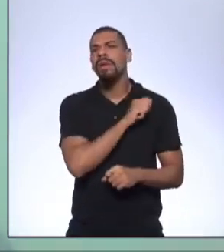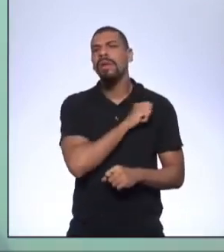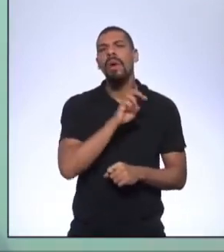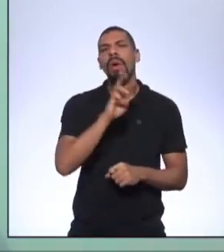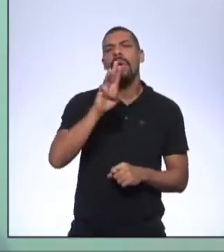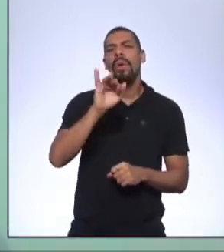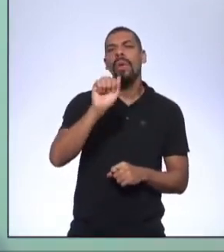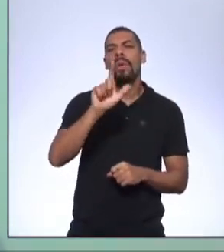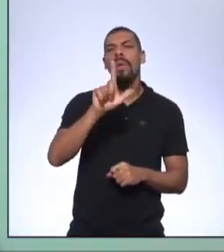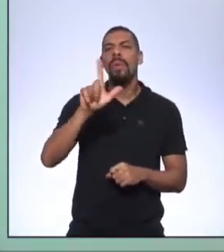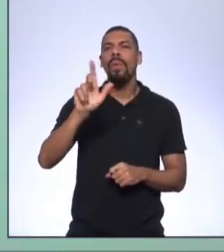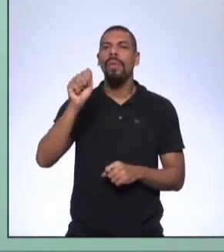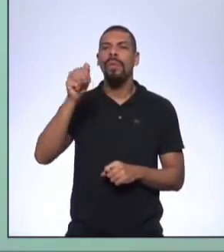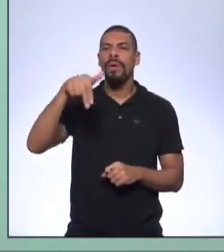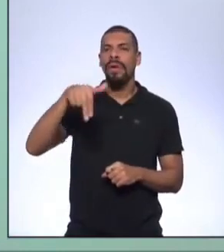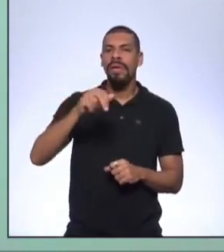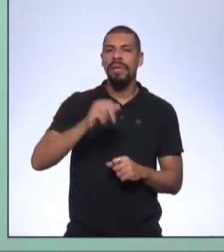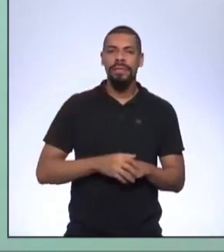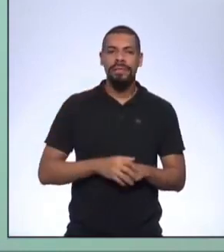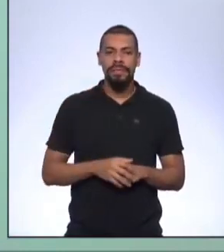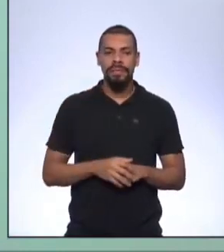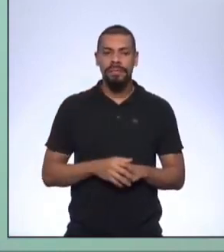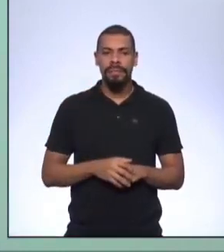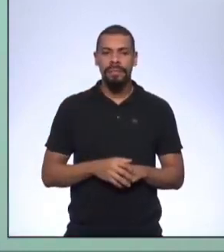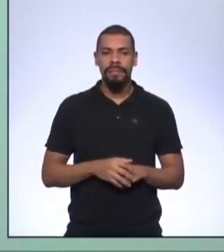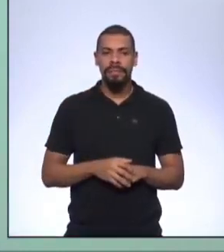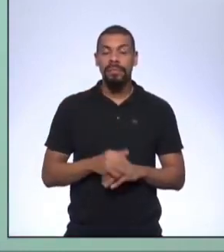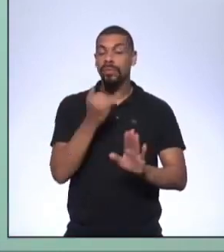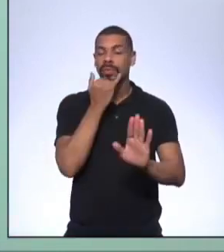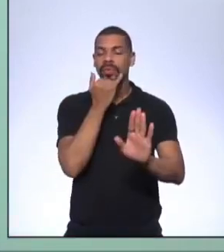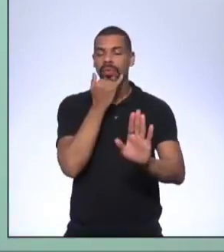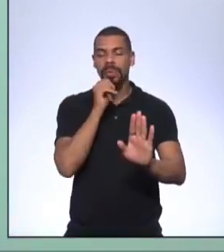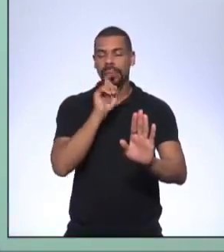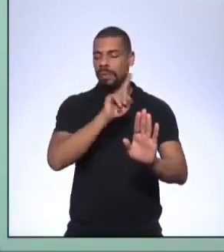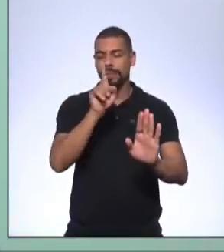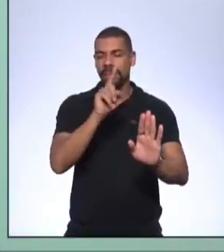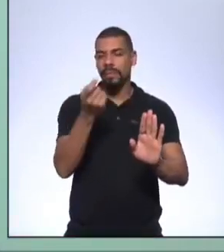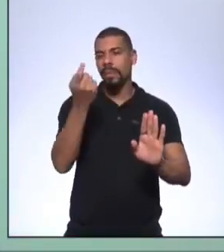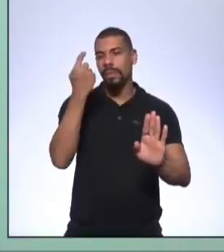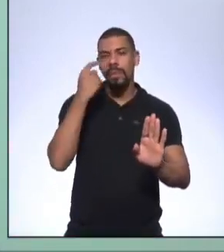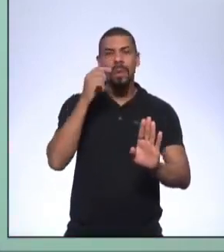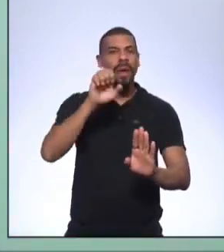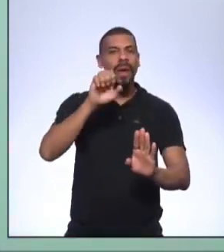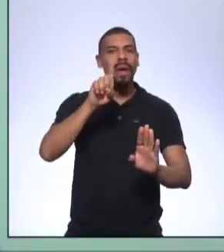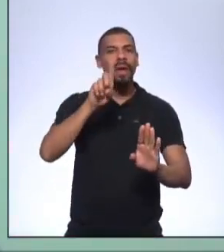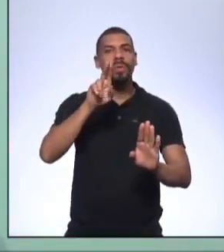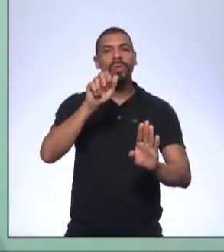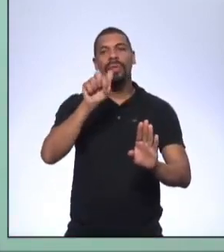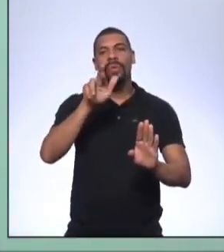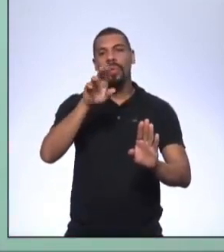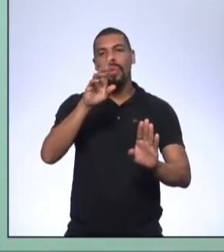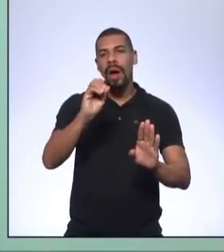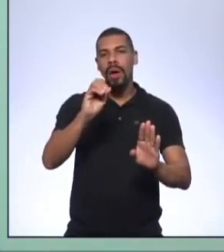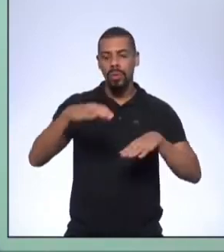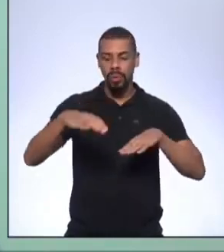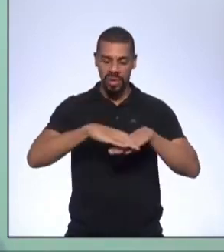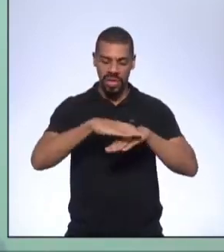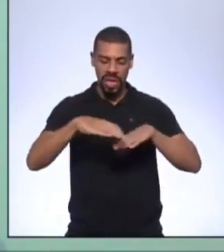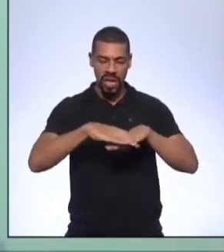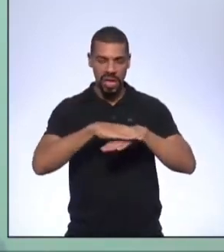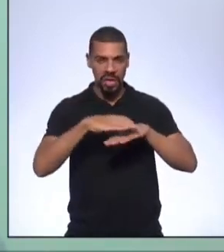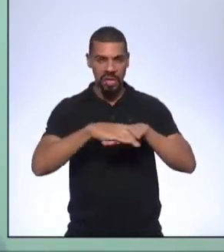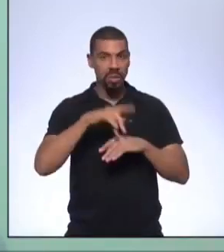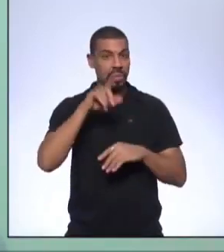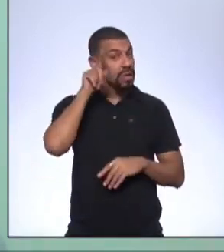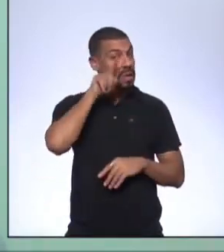William, ele acha que os retratos... desculpa, esse aqui é da interação anterior. O Eduardo, ele acha que o tênis dele veio dos Estados